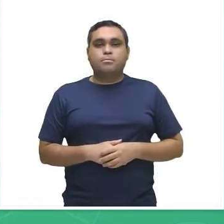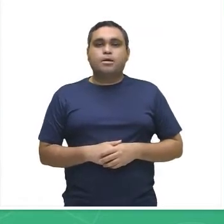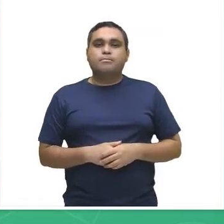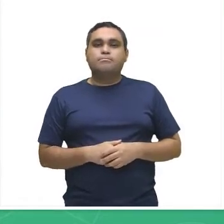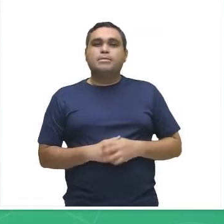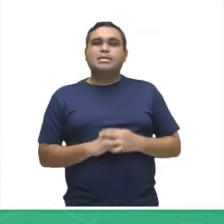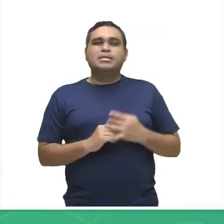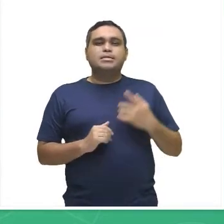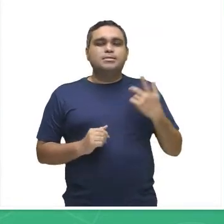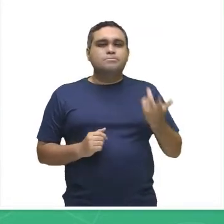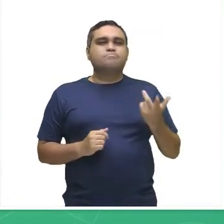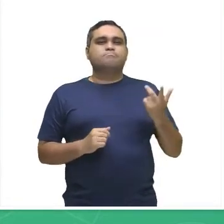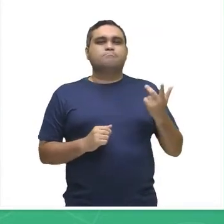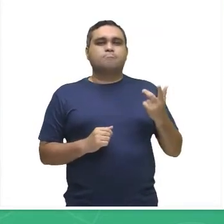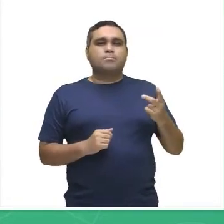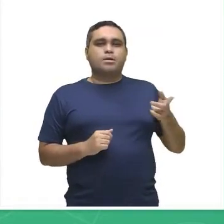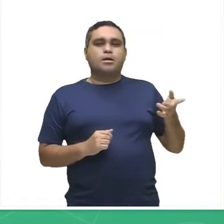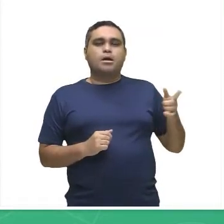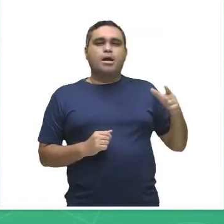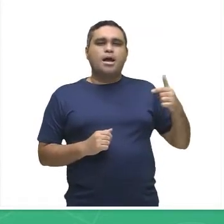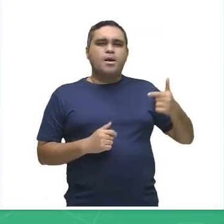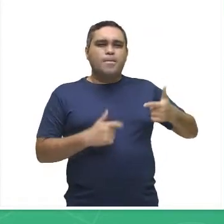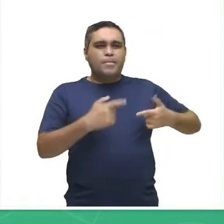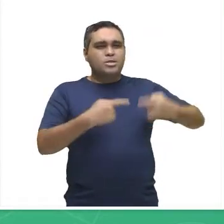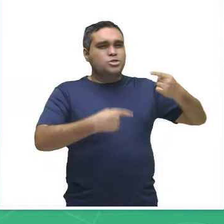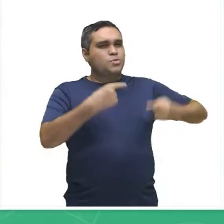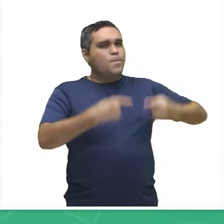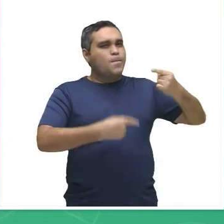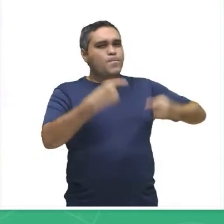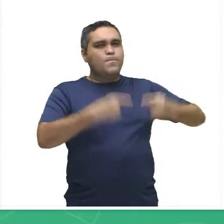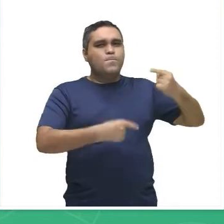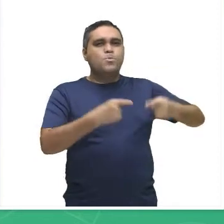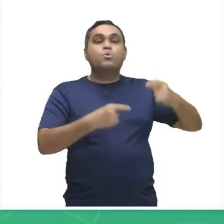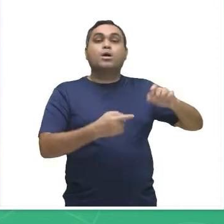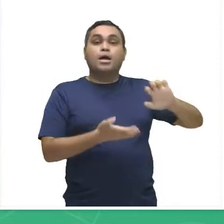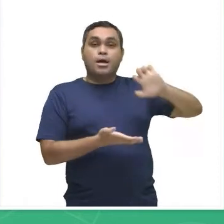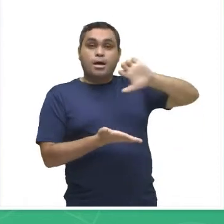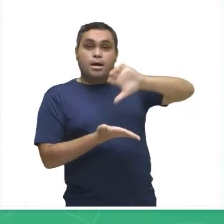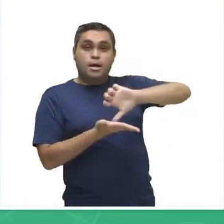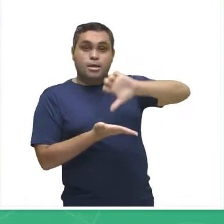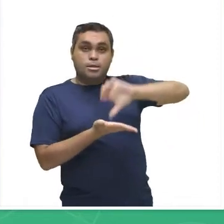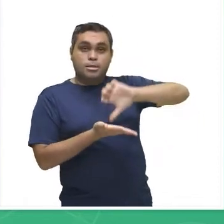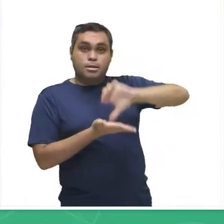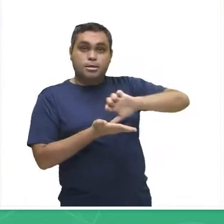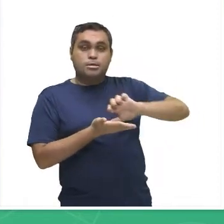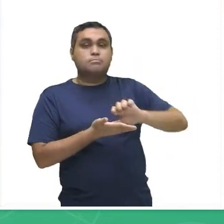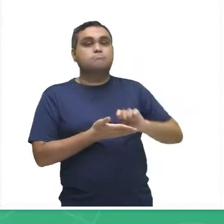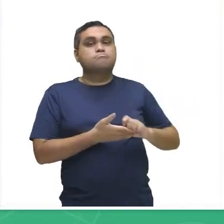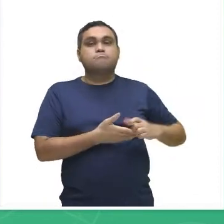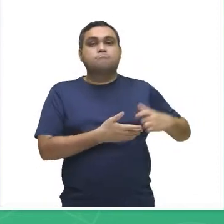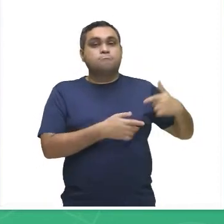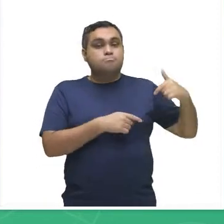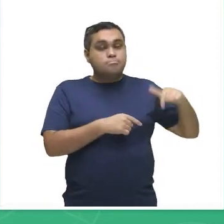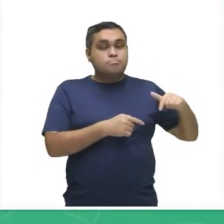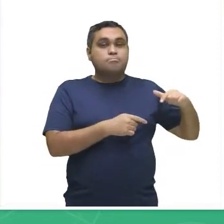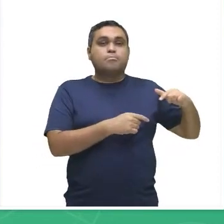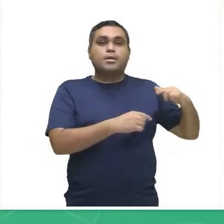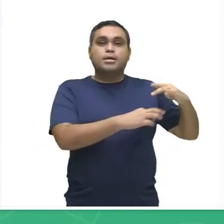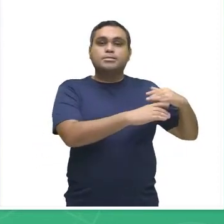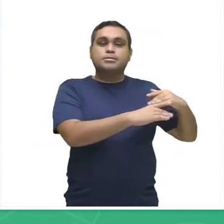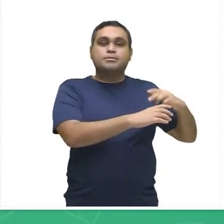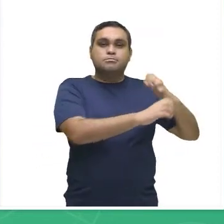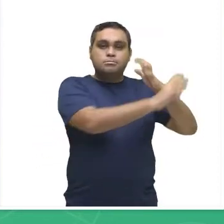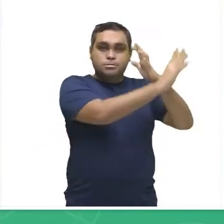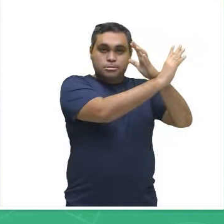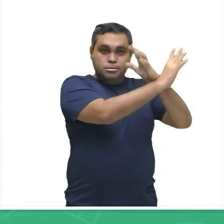disputa histórica muito acirrada entre Atenas e Esparta. E aí, gente, dentro